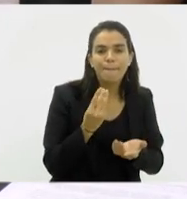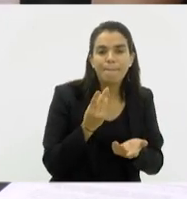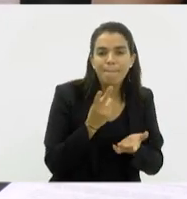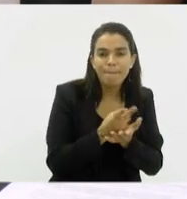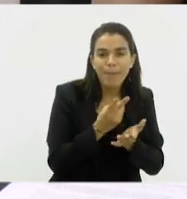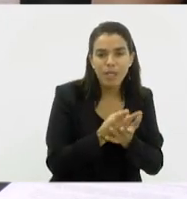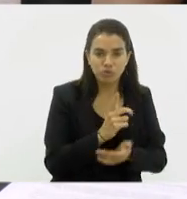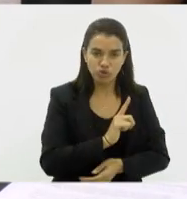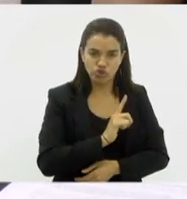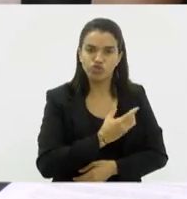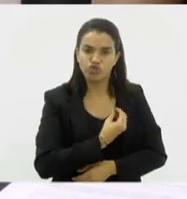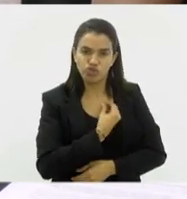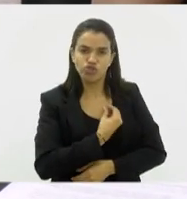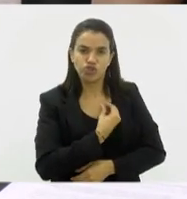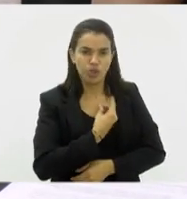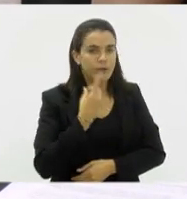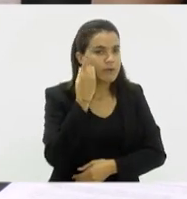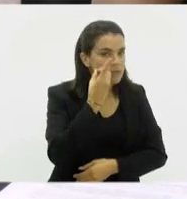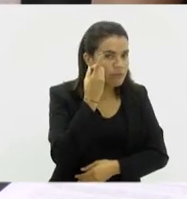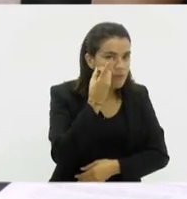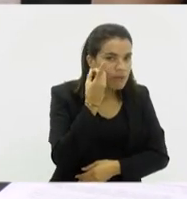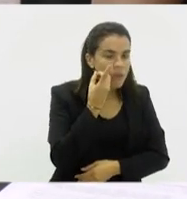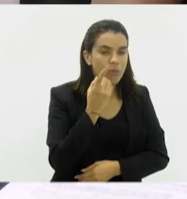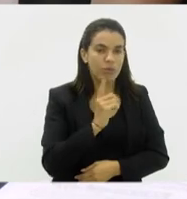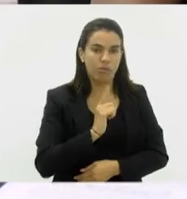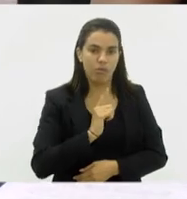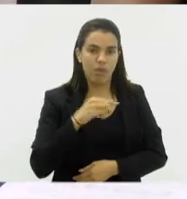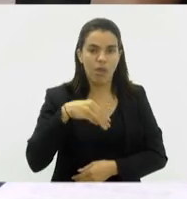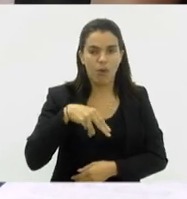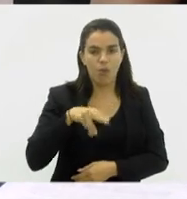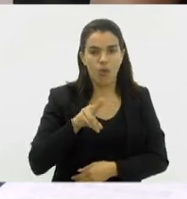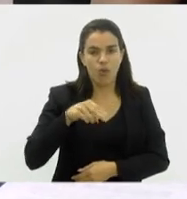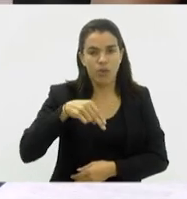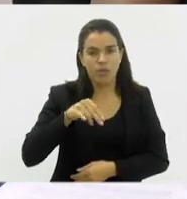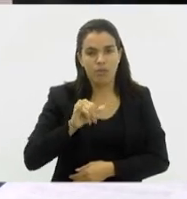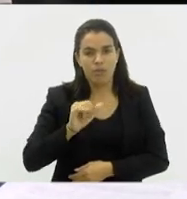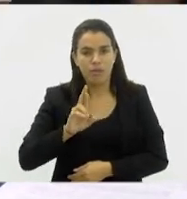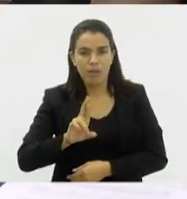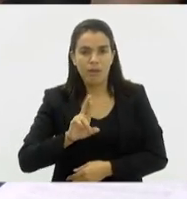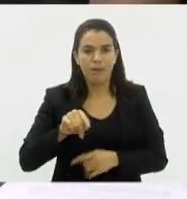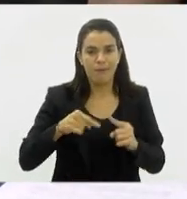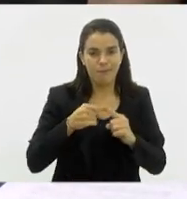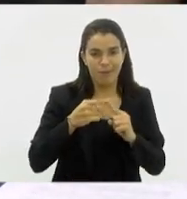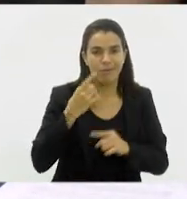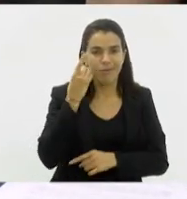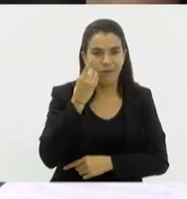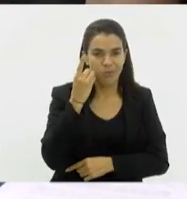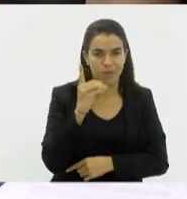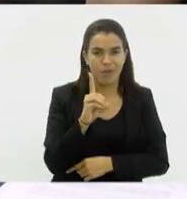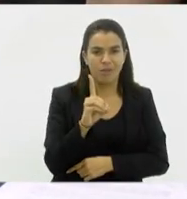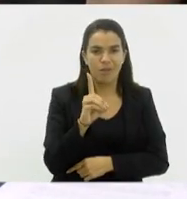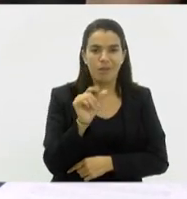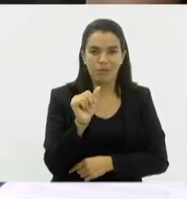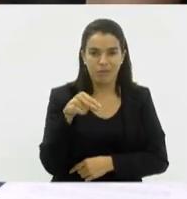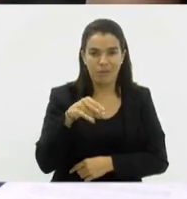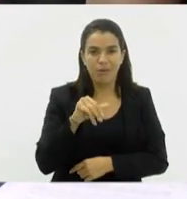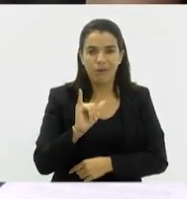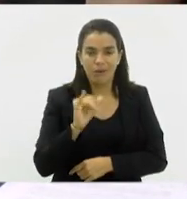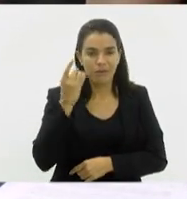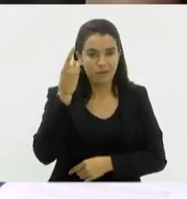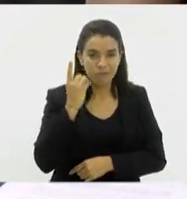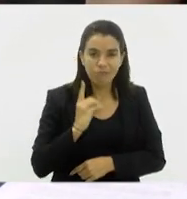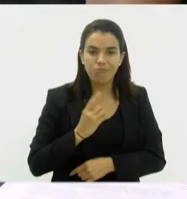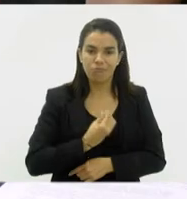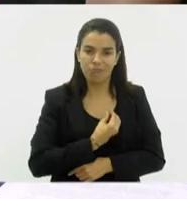estabelecido porque tinha a vossa excelência o deputado muni eu e a deputada Dani Deputado Júlio rosta depois ele nos